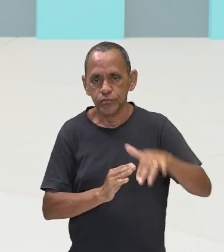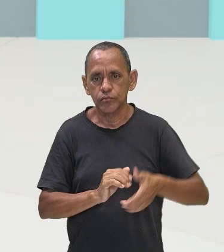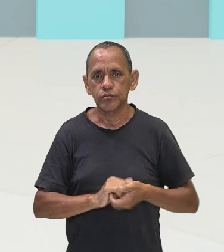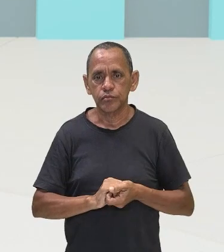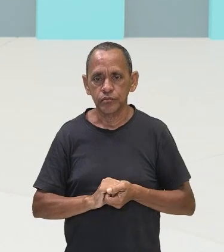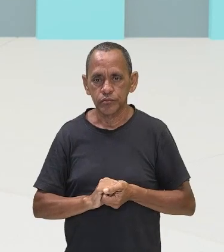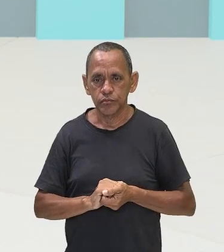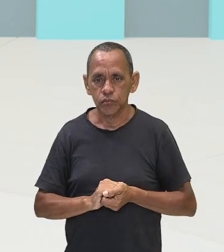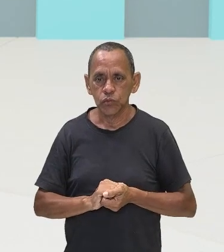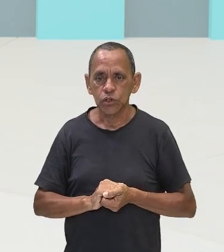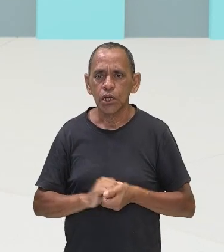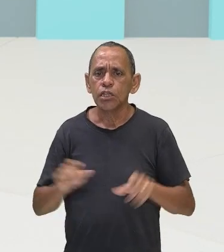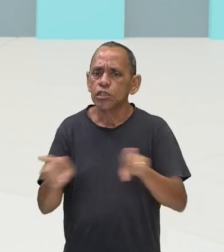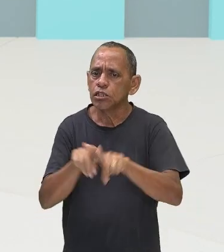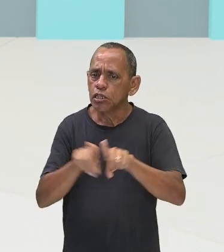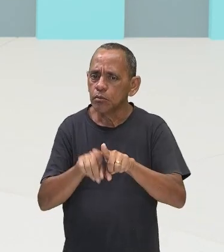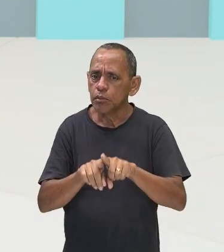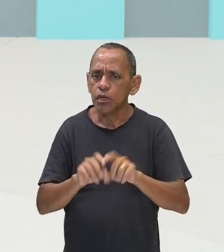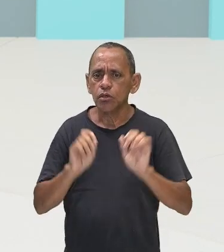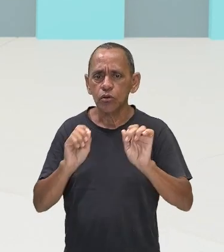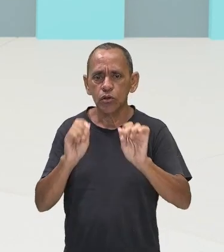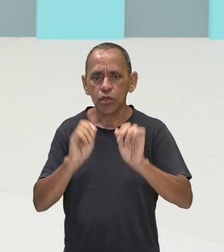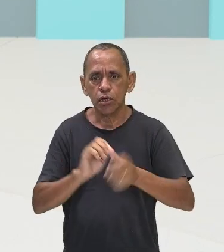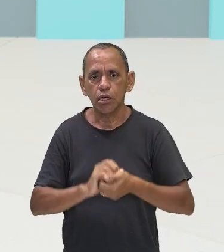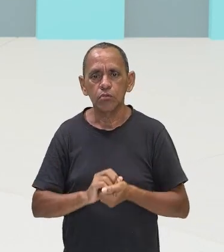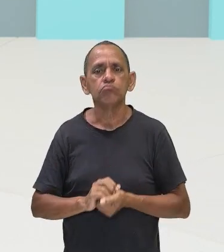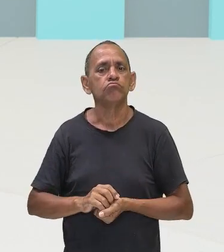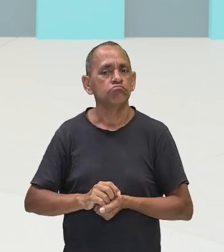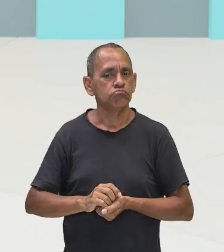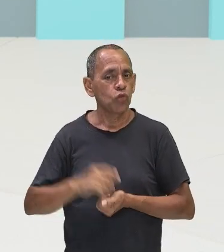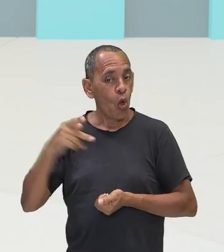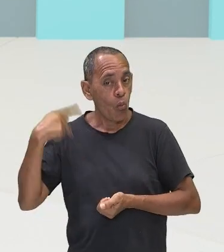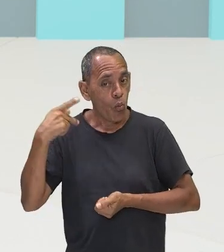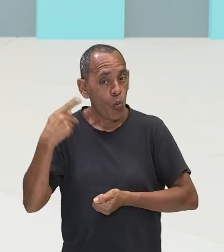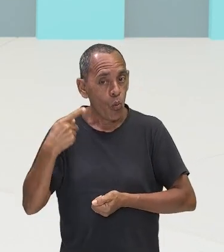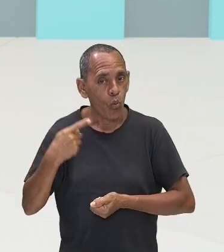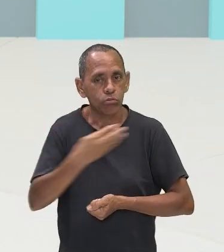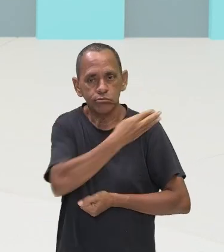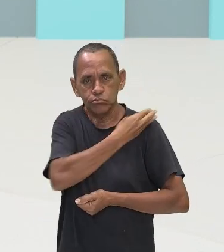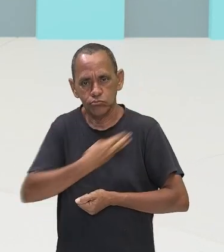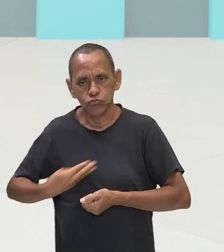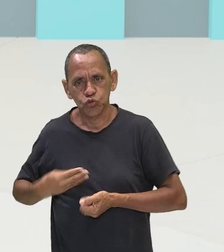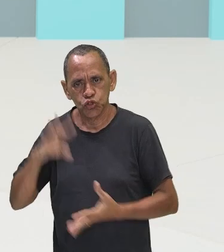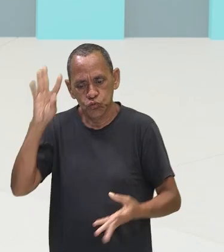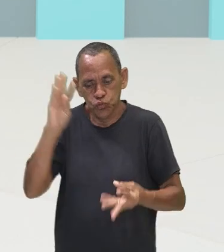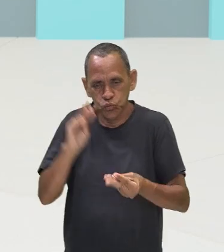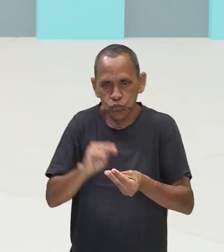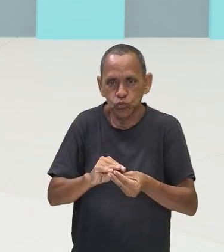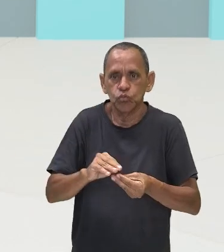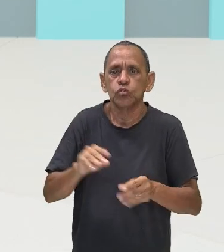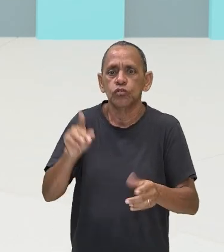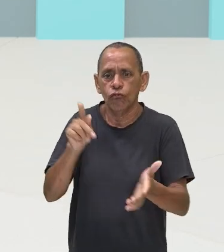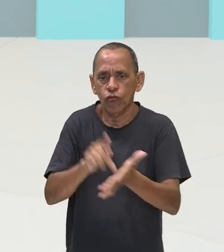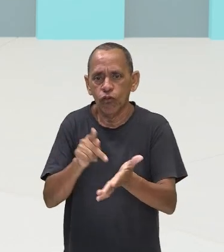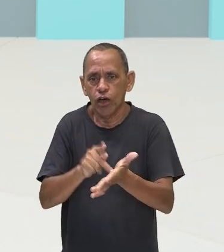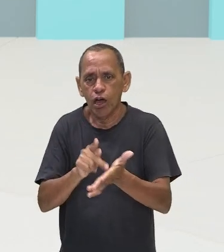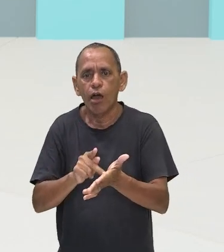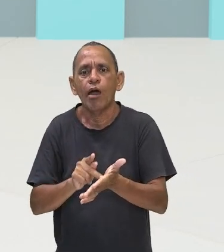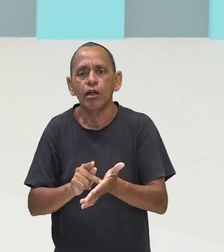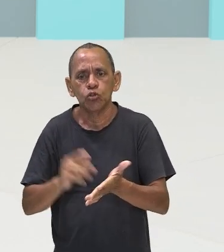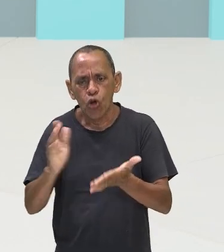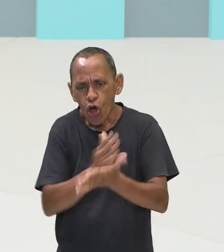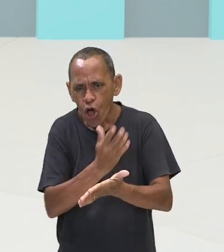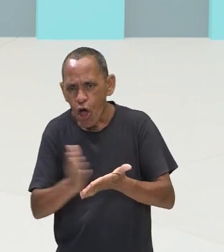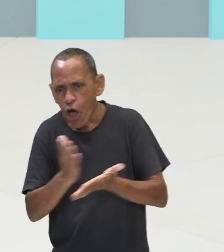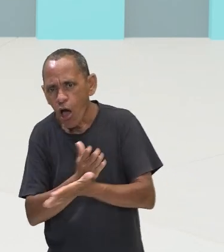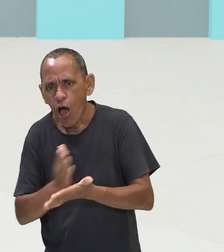uma definição. Então, vejam aí. Políticas públicas são, em resumo, as medidas tomadas pelo governo para proteger o